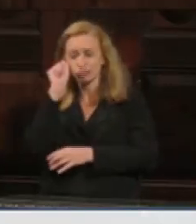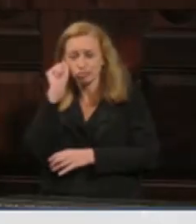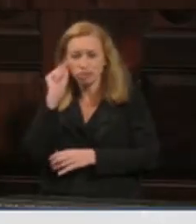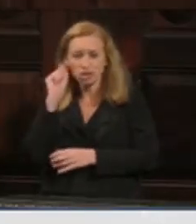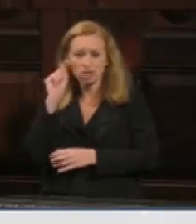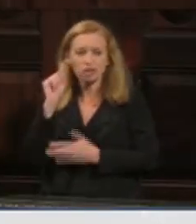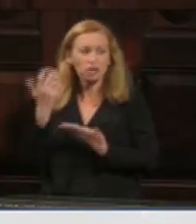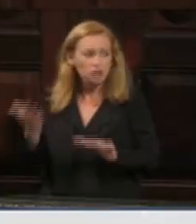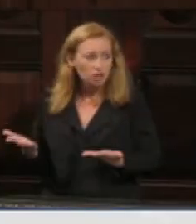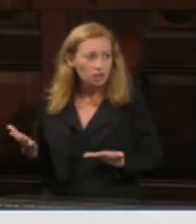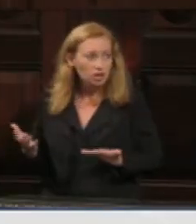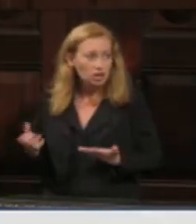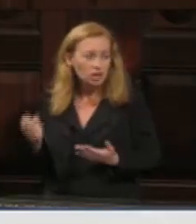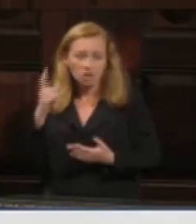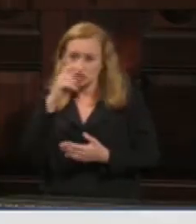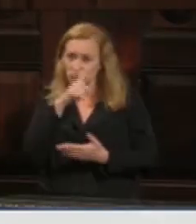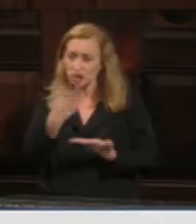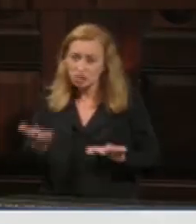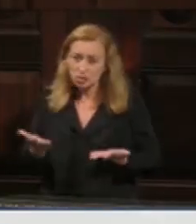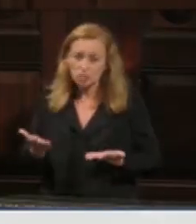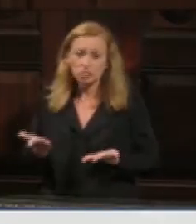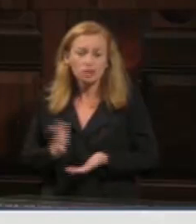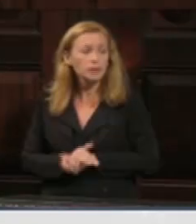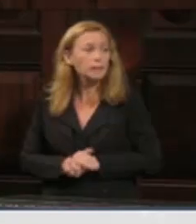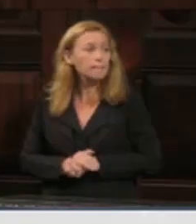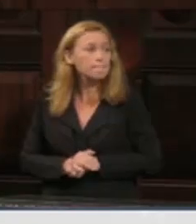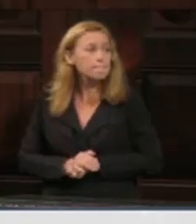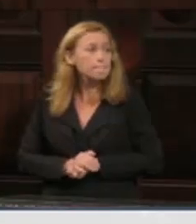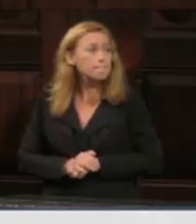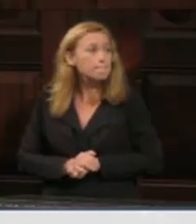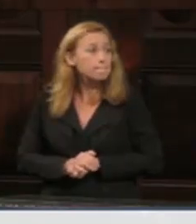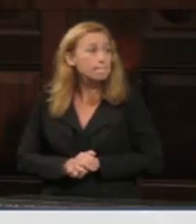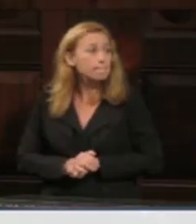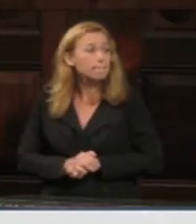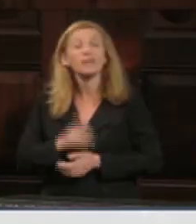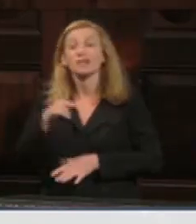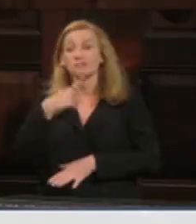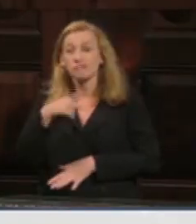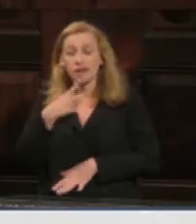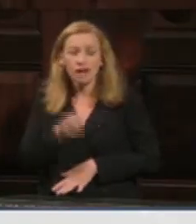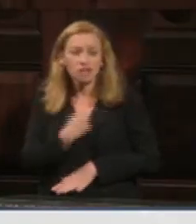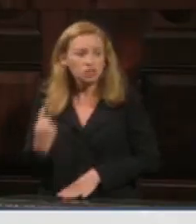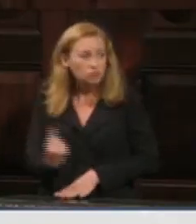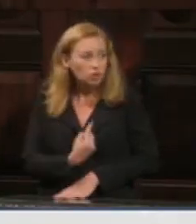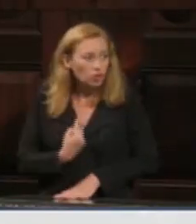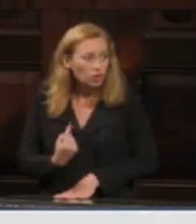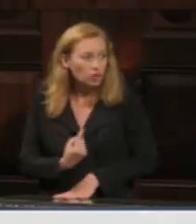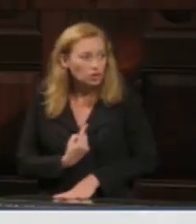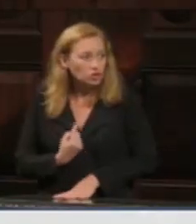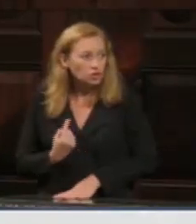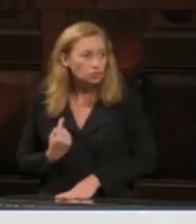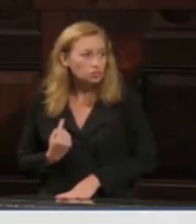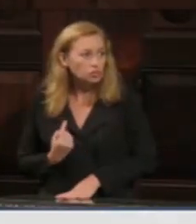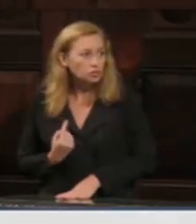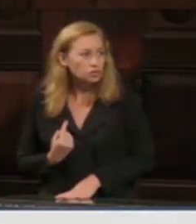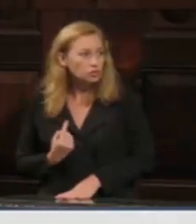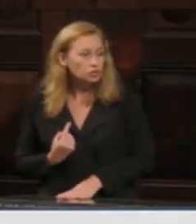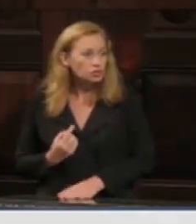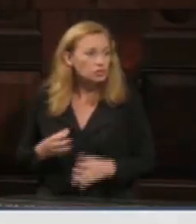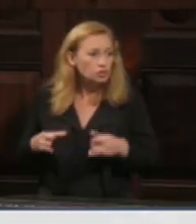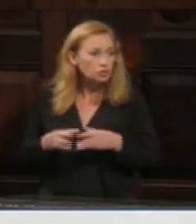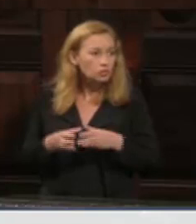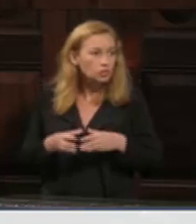deputado Zaca colocou muito bem, que me antecedeu. Dizer que nós estamos nas comissões